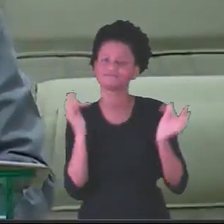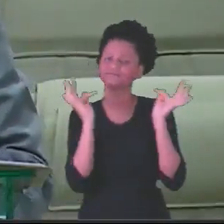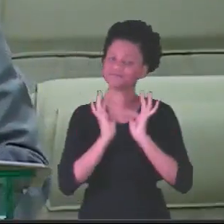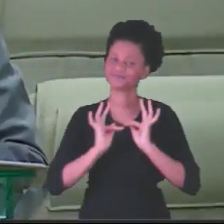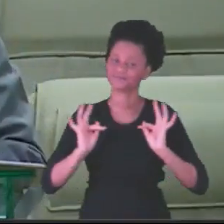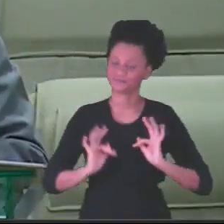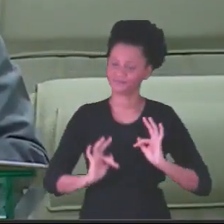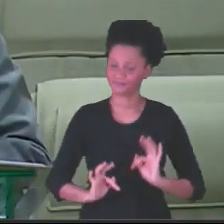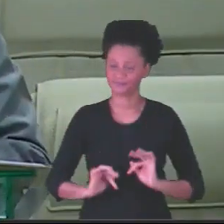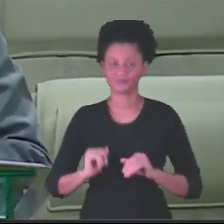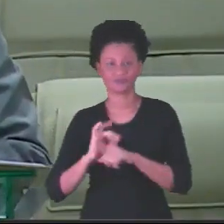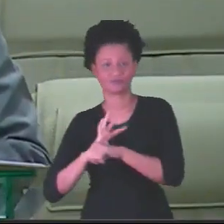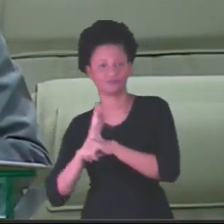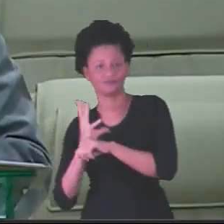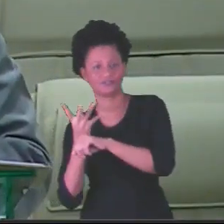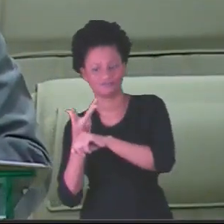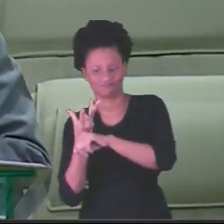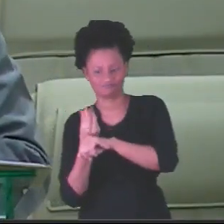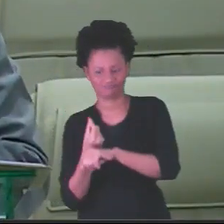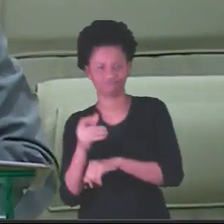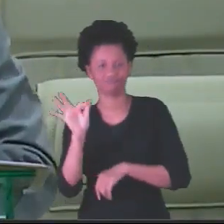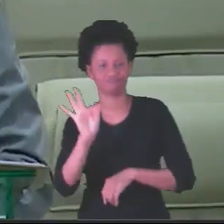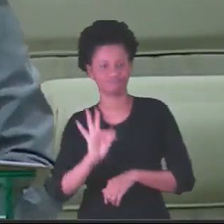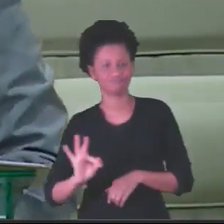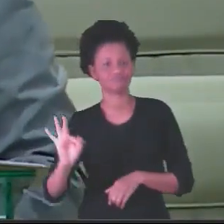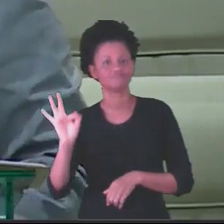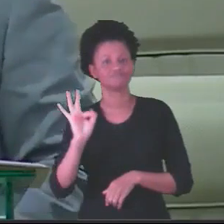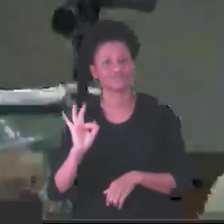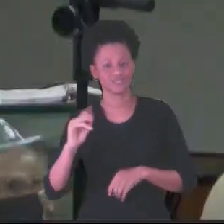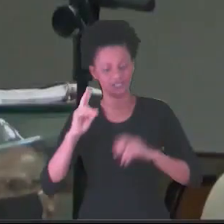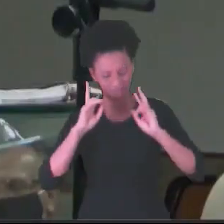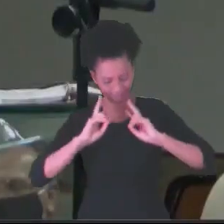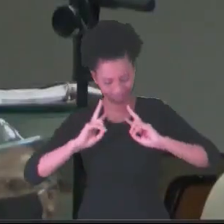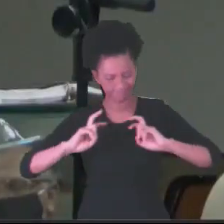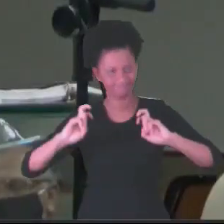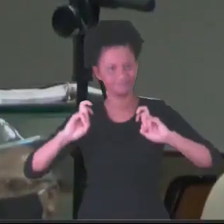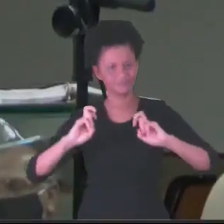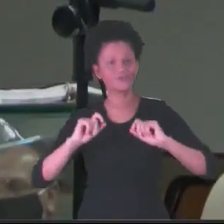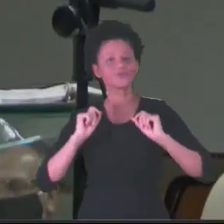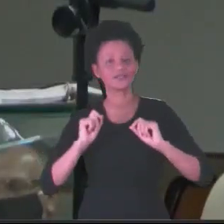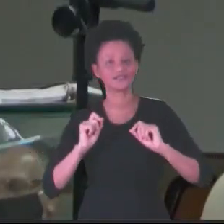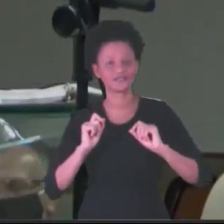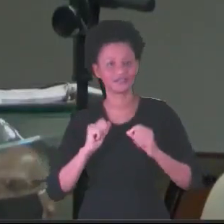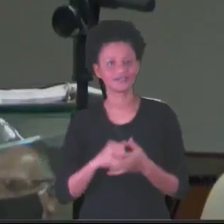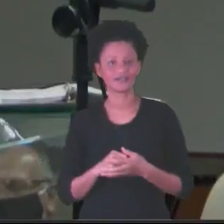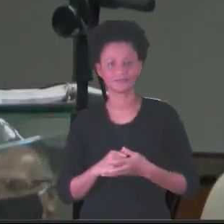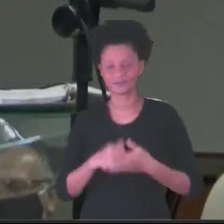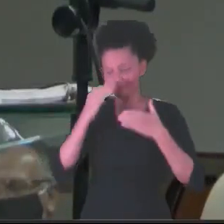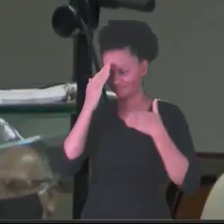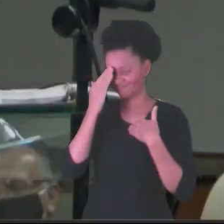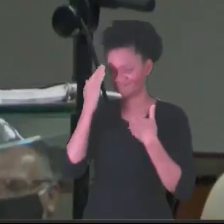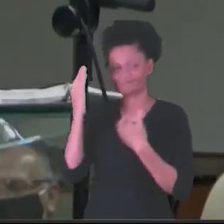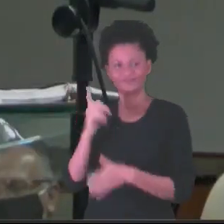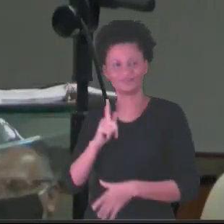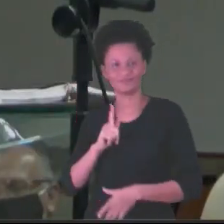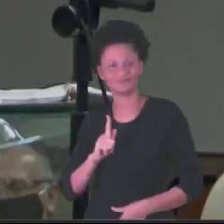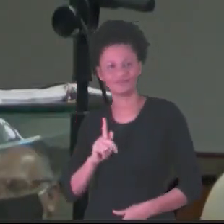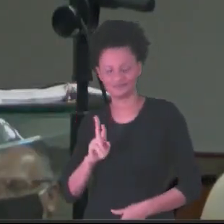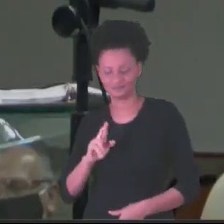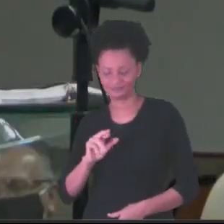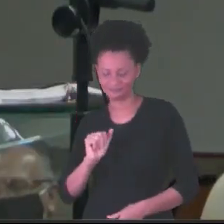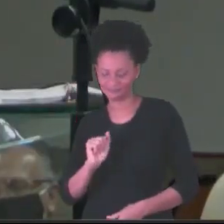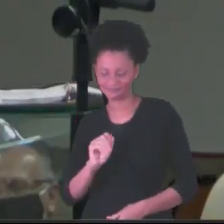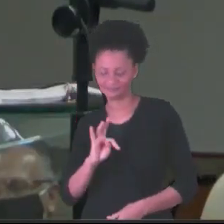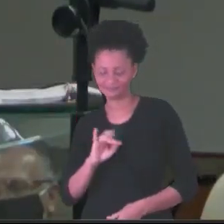e paulo reconhece a melhor coisa que existe em mãos é a gratidão é de quando